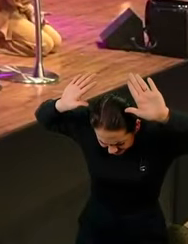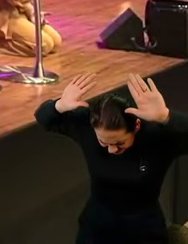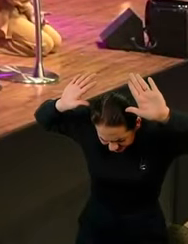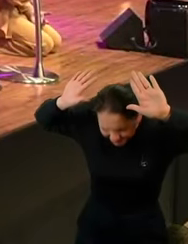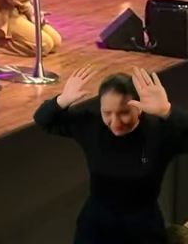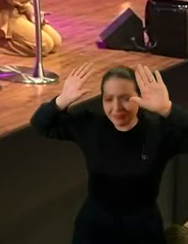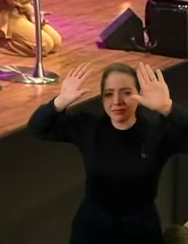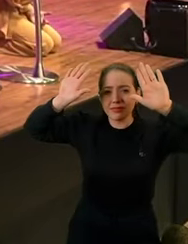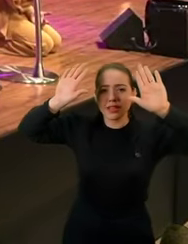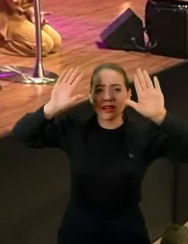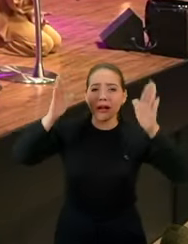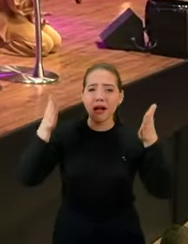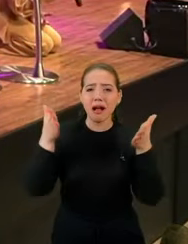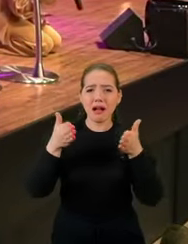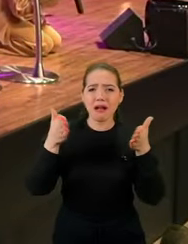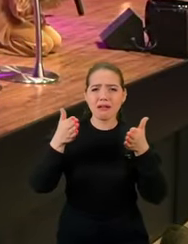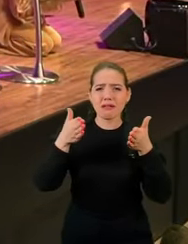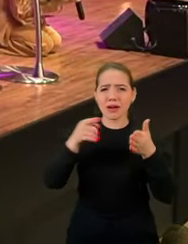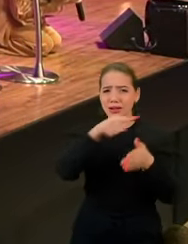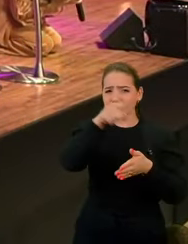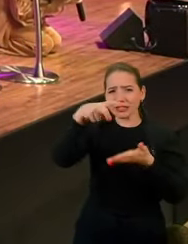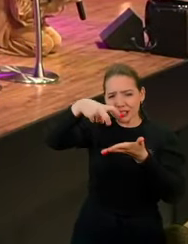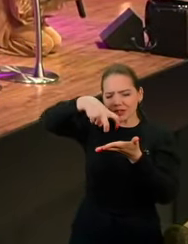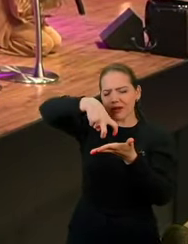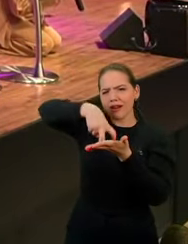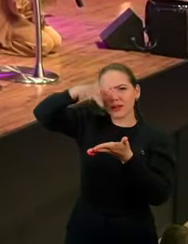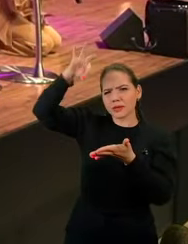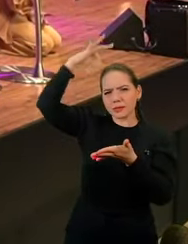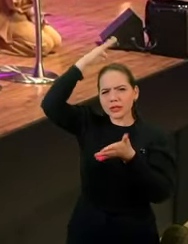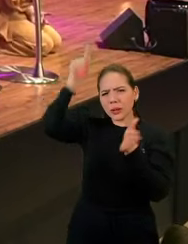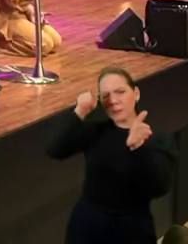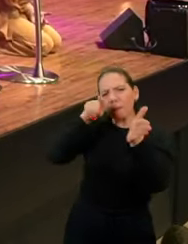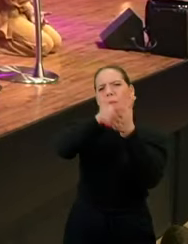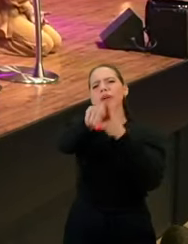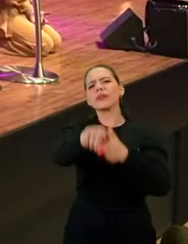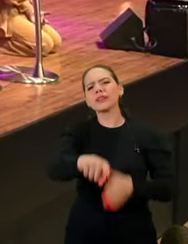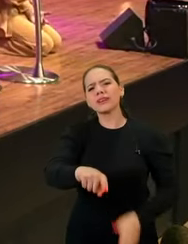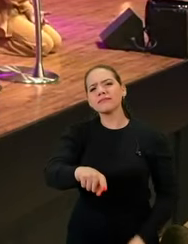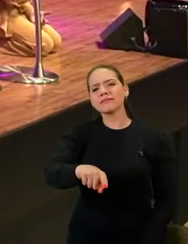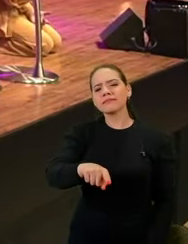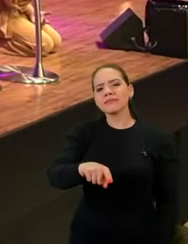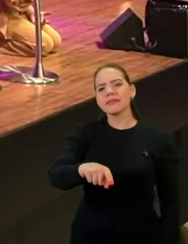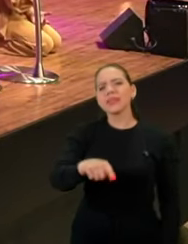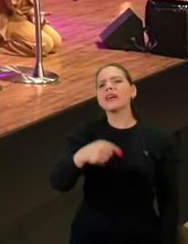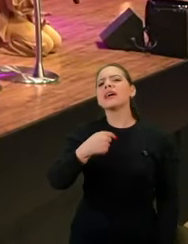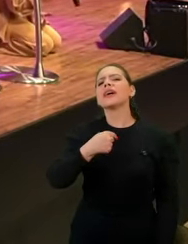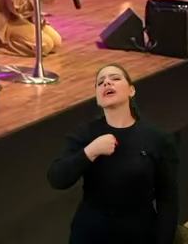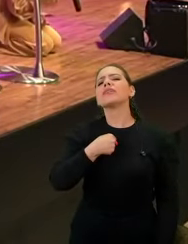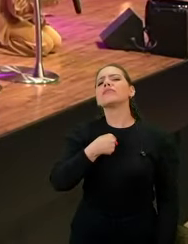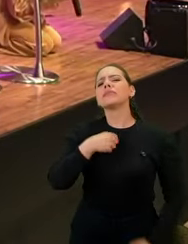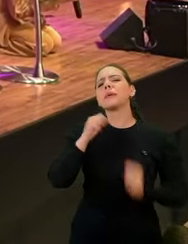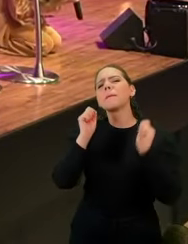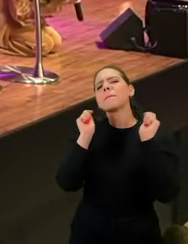Enquanto você se dobra, o Espírito Santo te pergunta: qual é o tanto que eu posso te quebrar nessa noite?